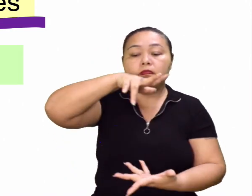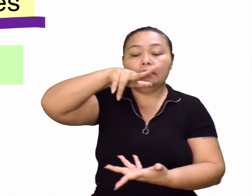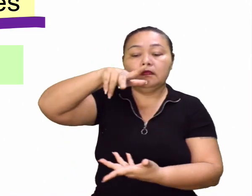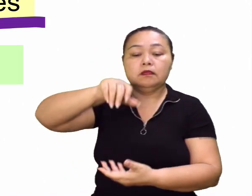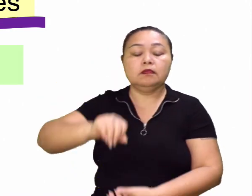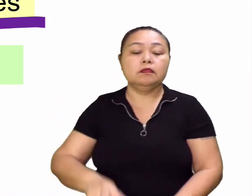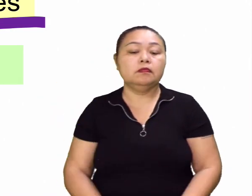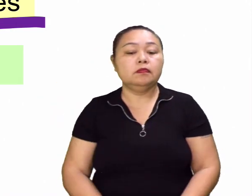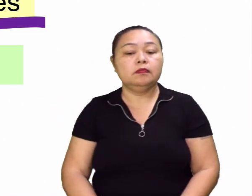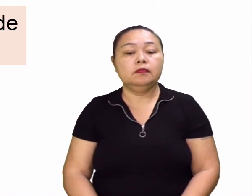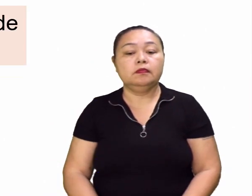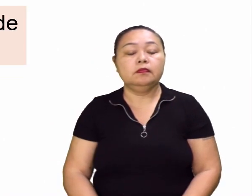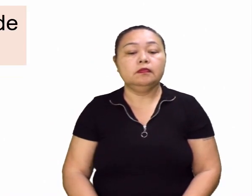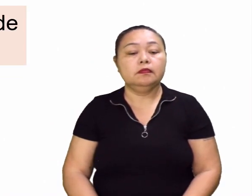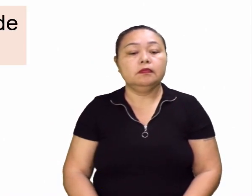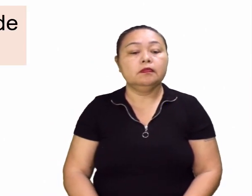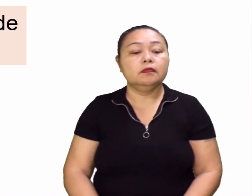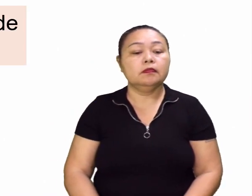bem.